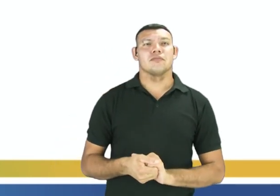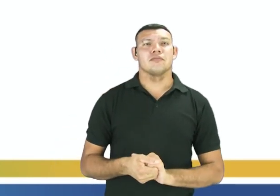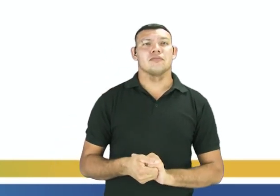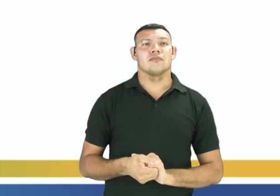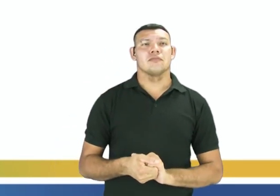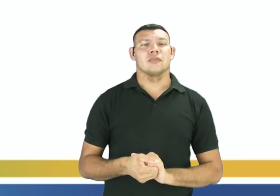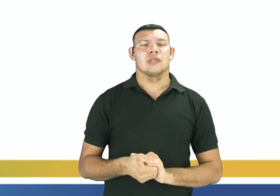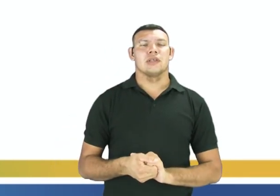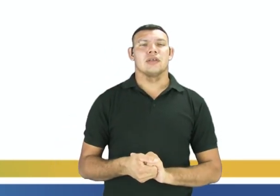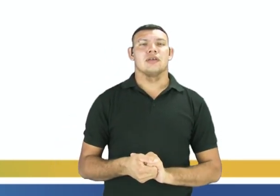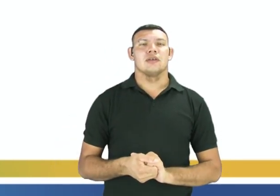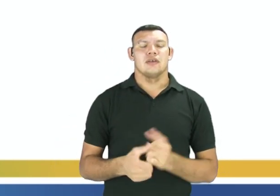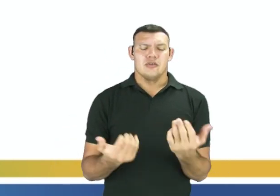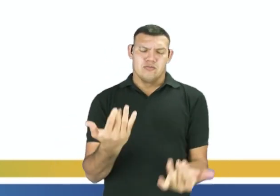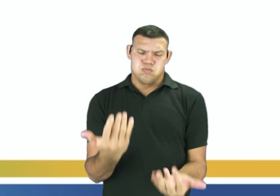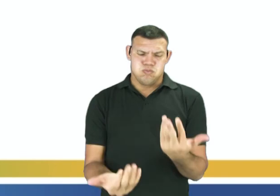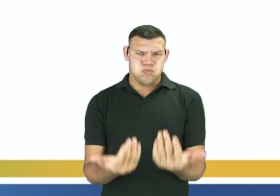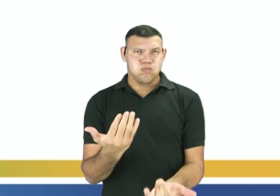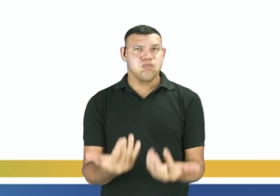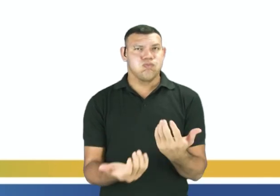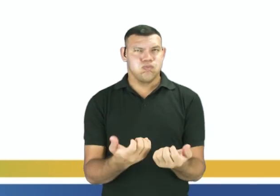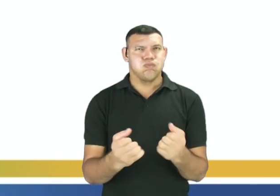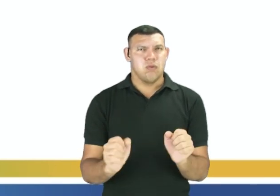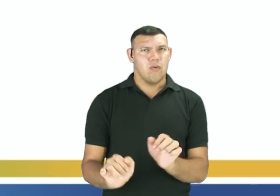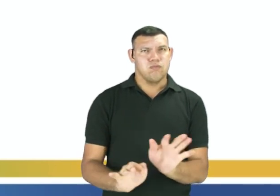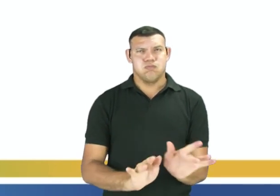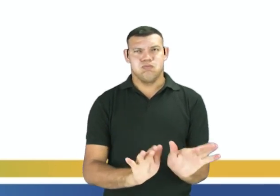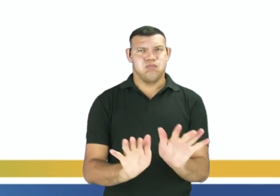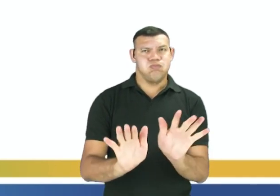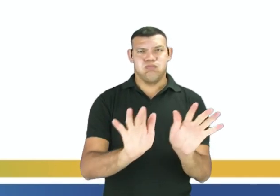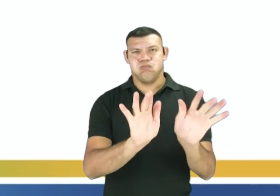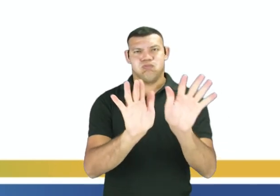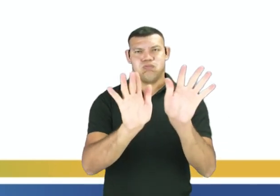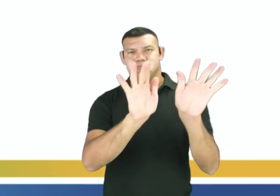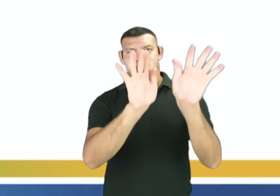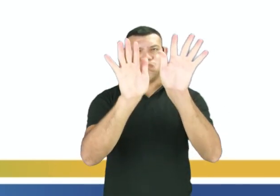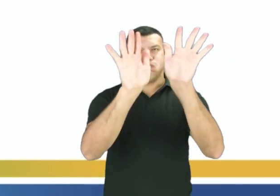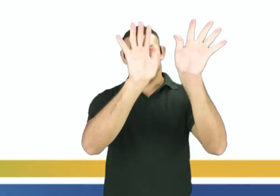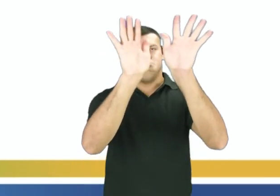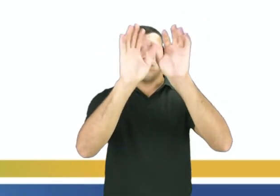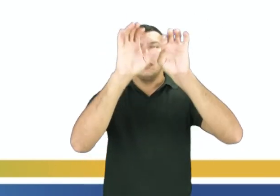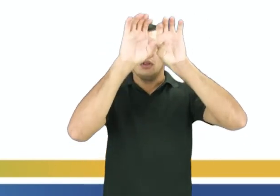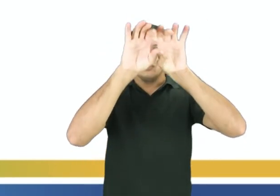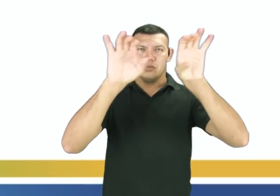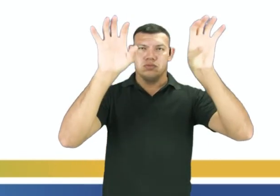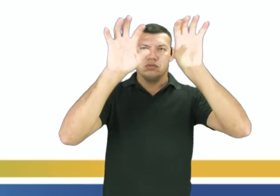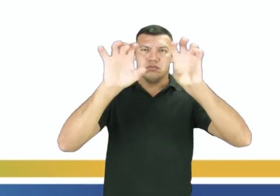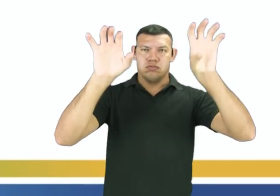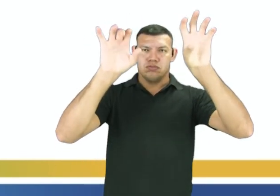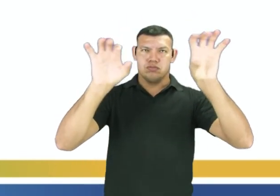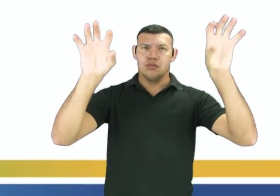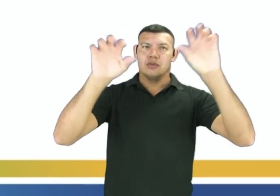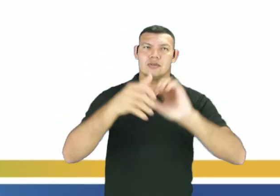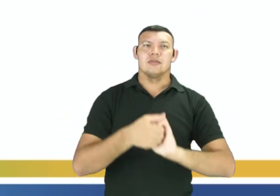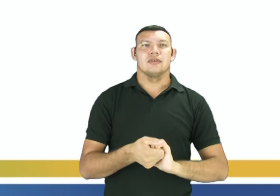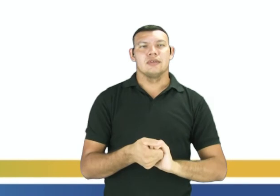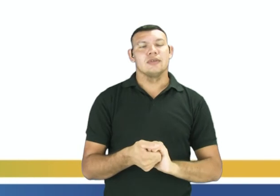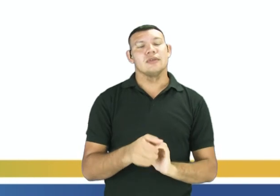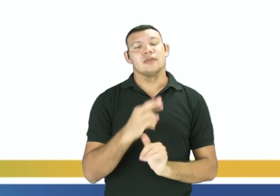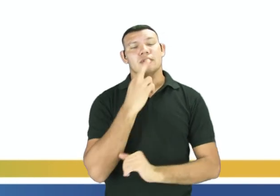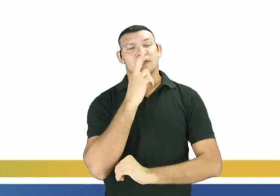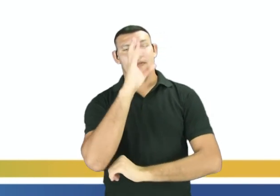vai entrar em combustão e vai liberar poluentes para o ambiente. Então, a nossa resposta correta é o quê? Letra